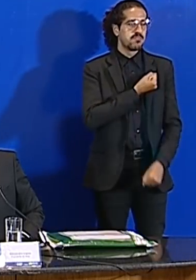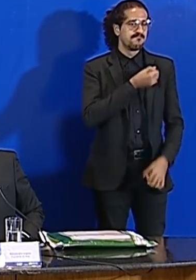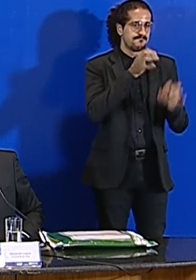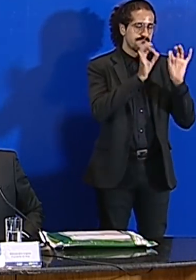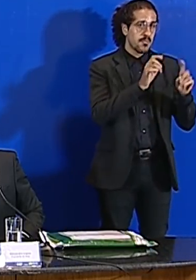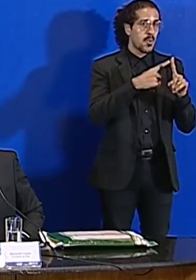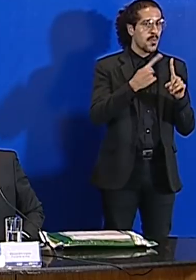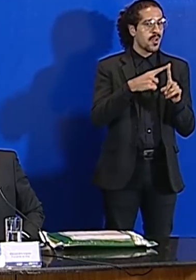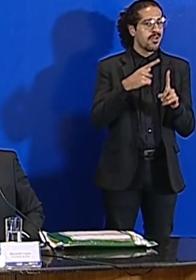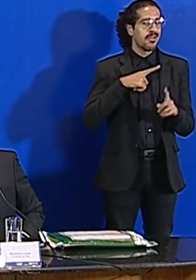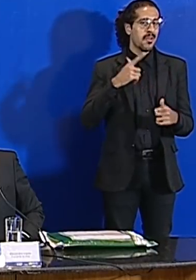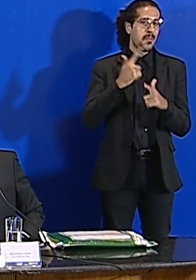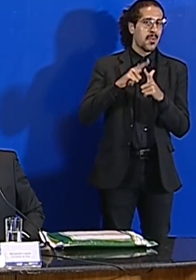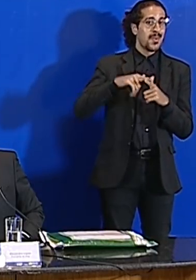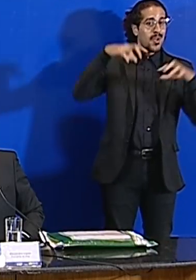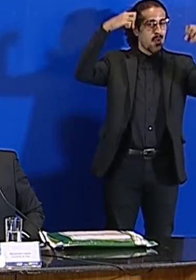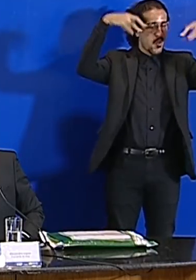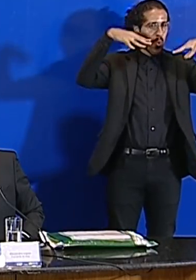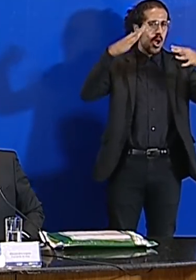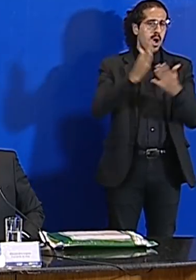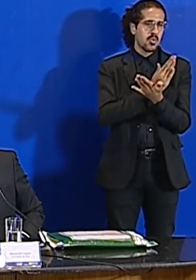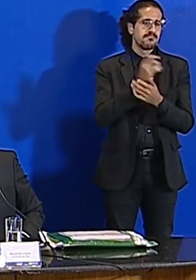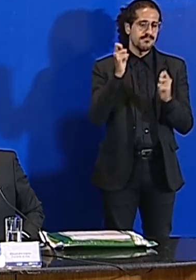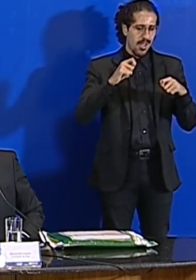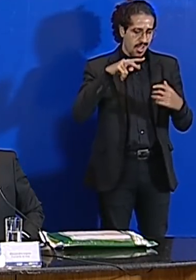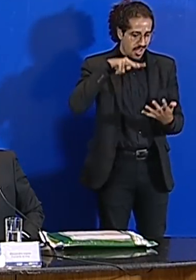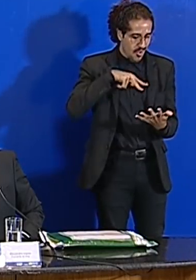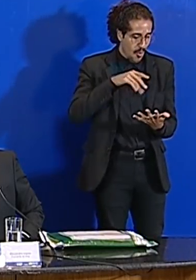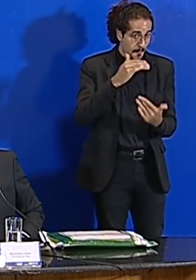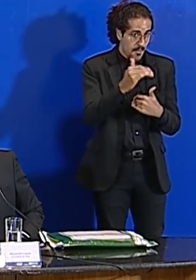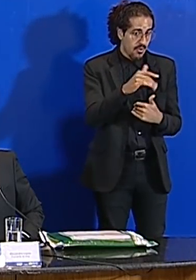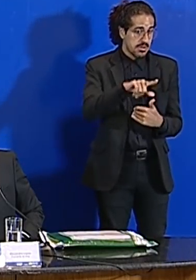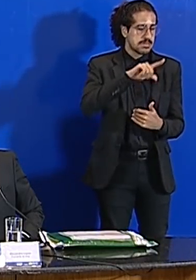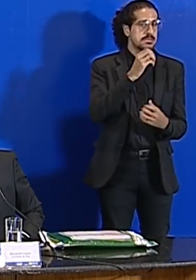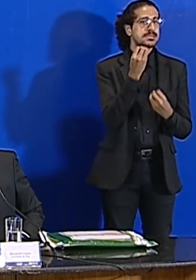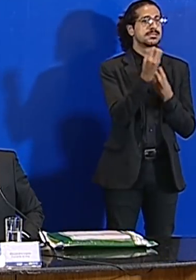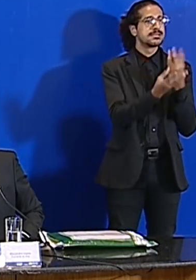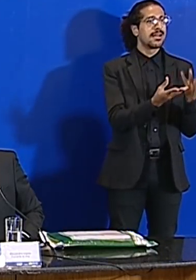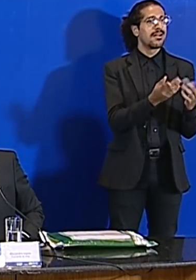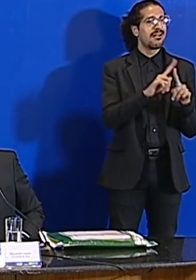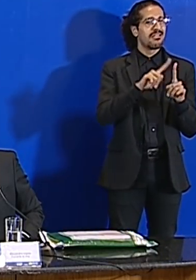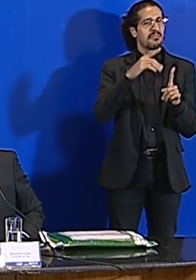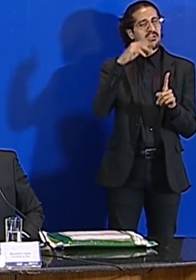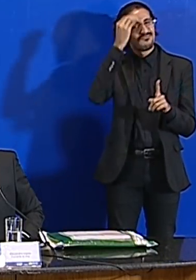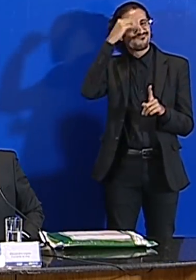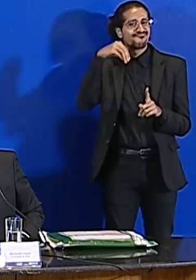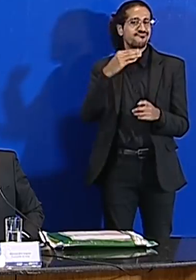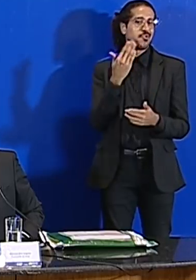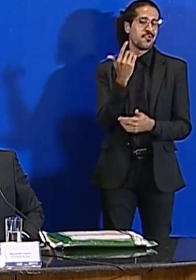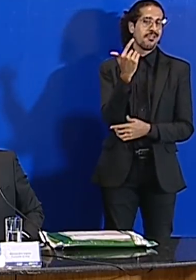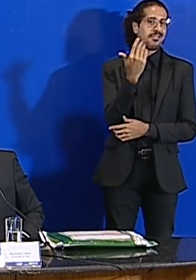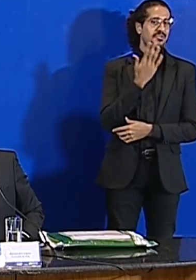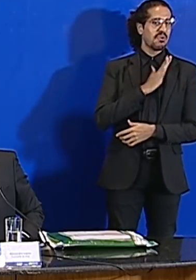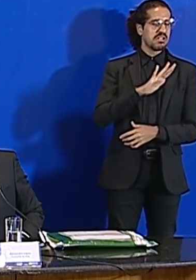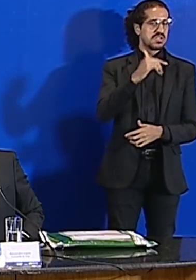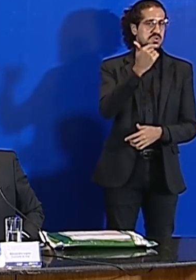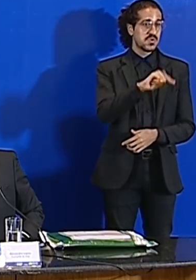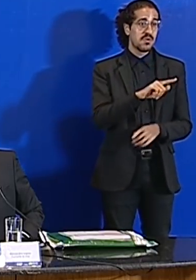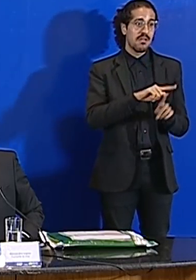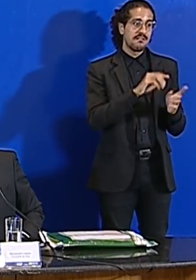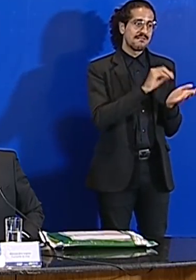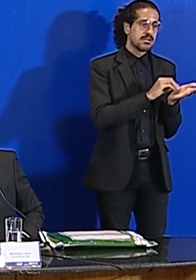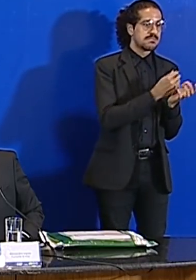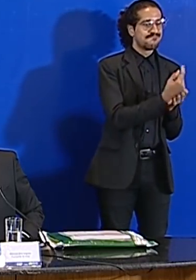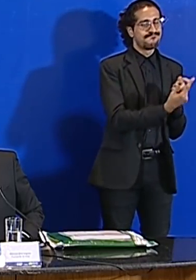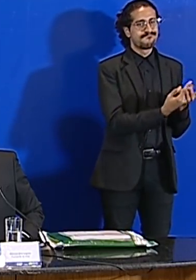exemplo, quando dá um problema de luz, tem gente que consegue fazer a prova antes e entregar. E fala, não quero fazer de novo. E tem gente que não, ficou faltando uma outra